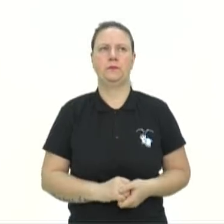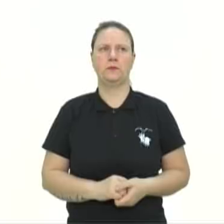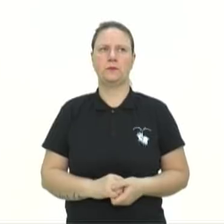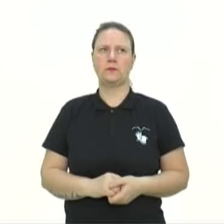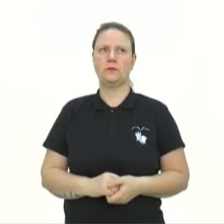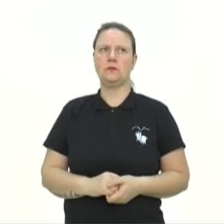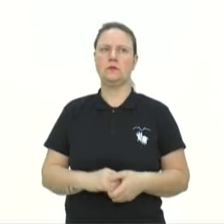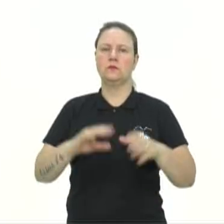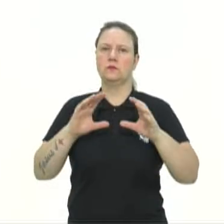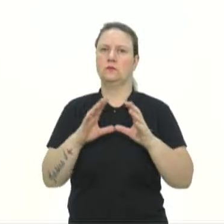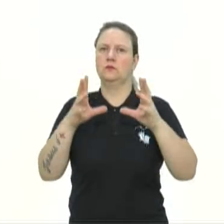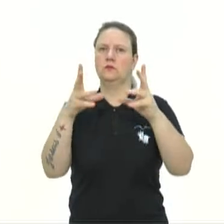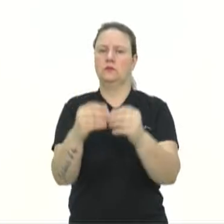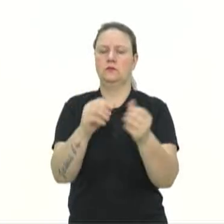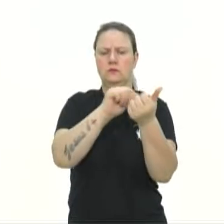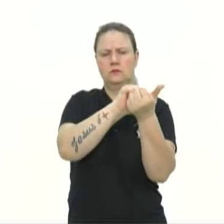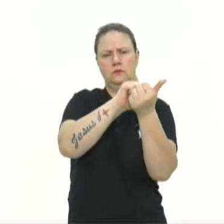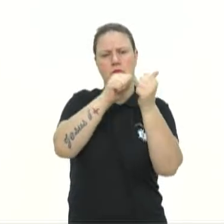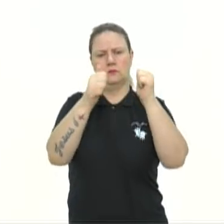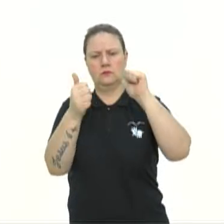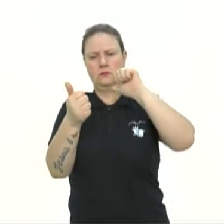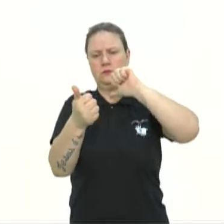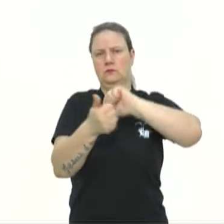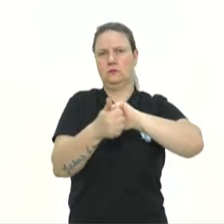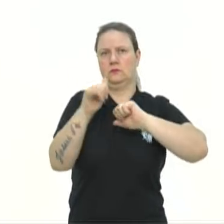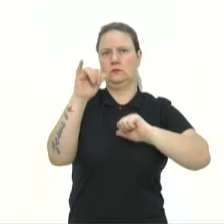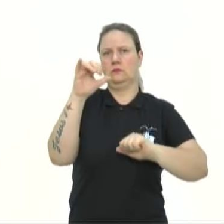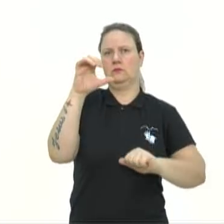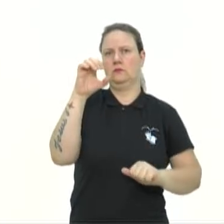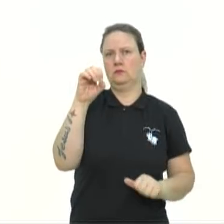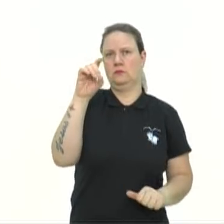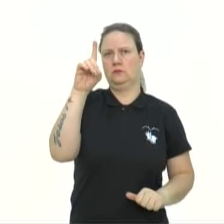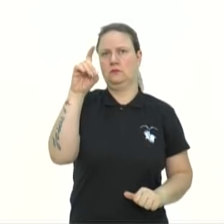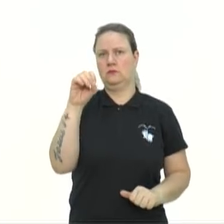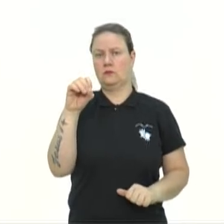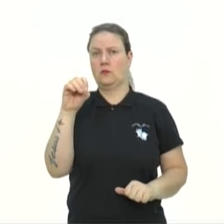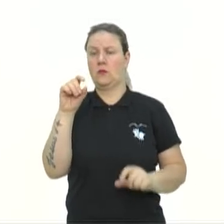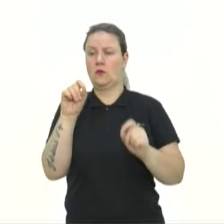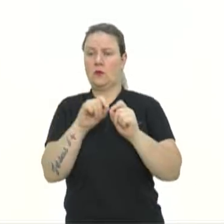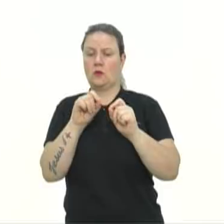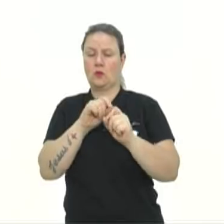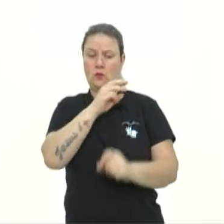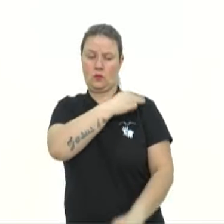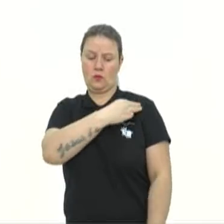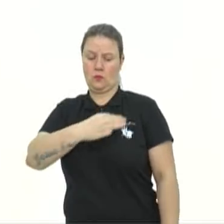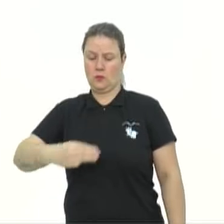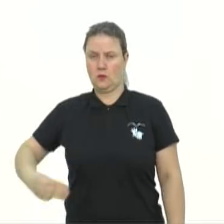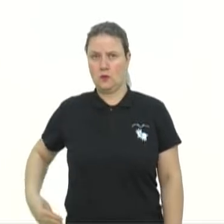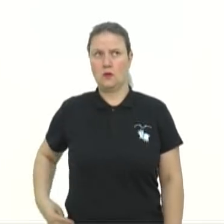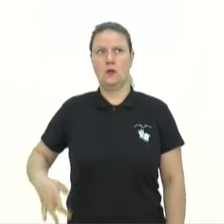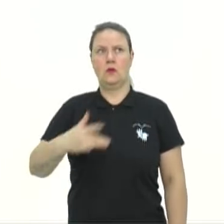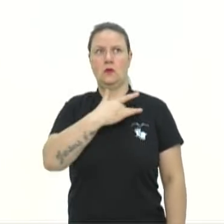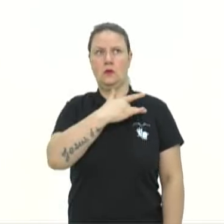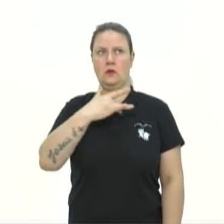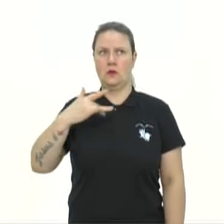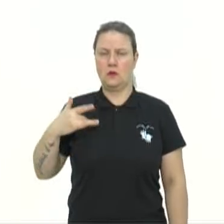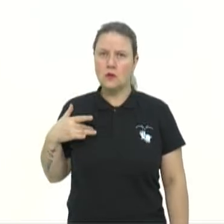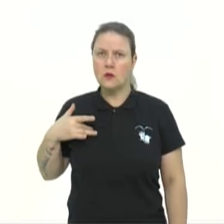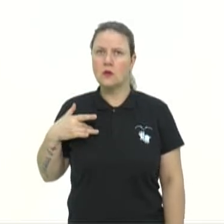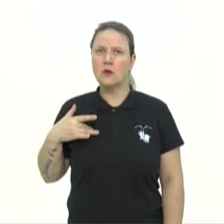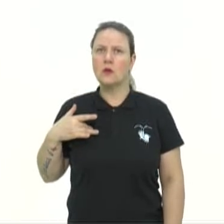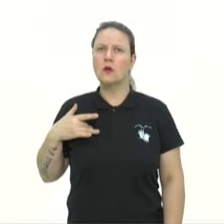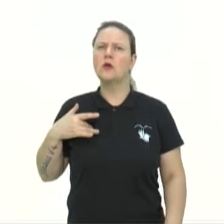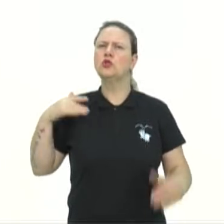Observe. Todas as adequações de iodação do sal são realizadas pelo Ministério da Saúde, são feitas